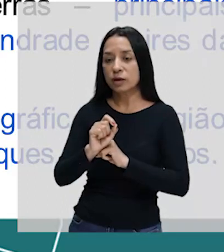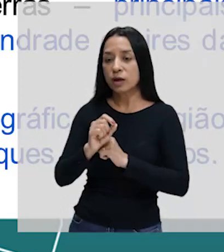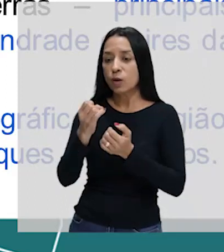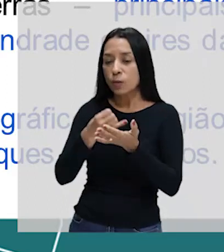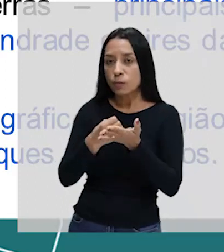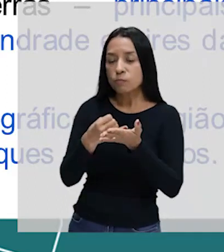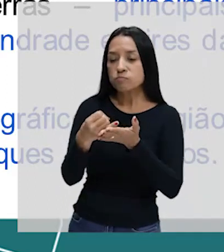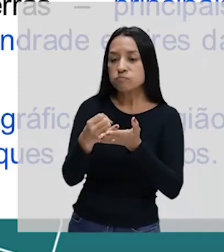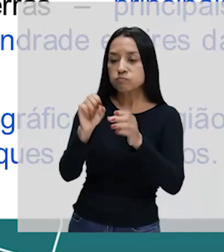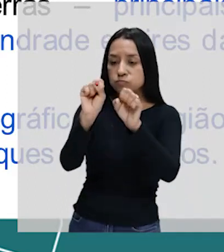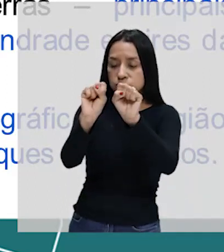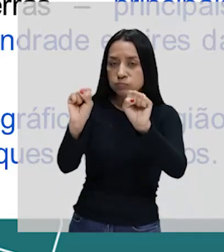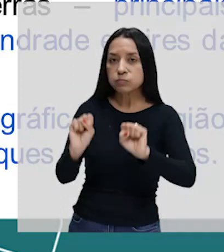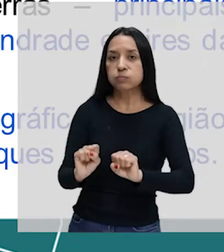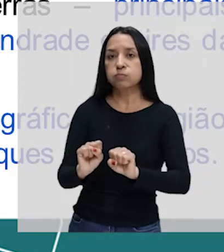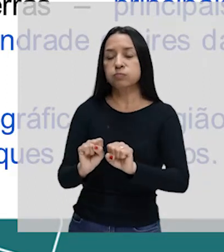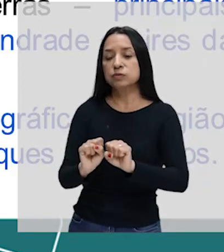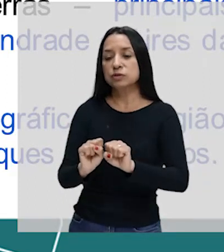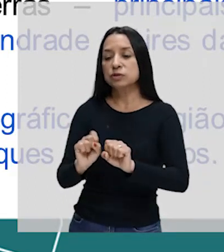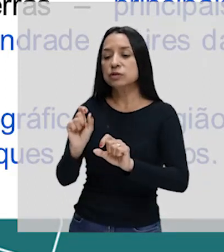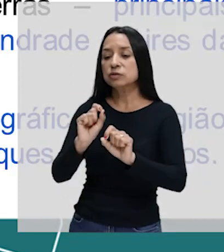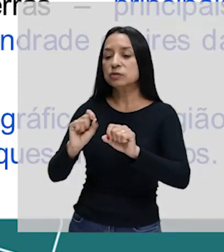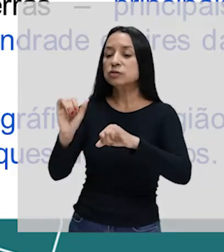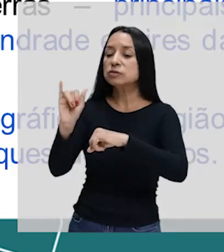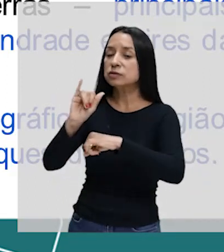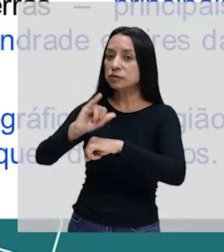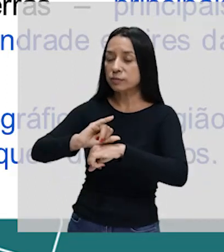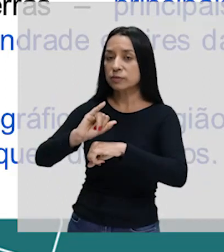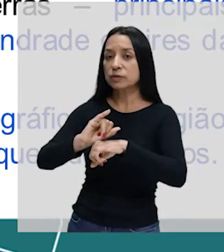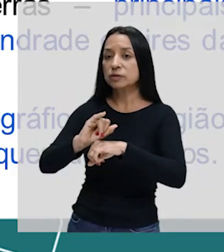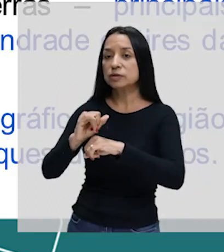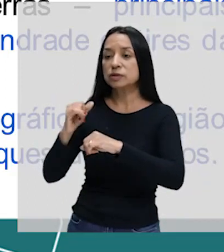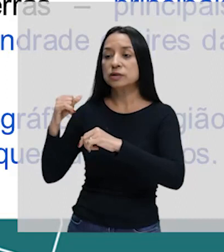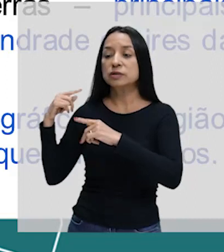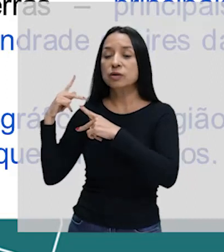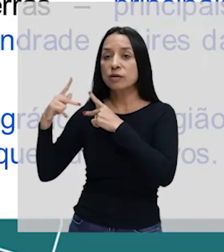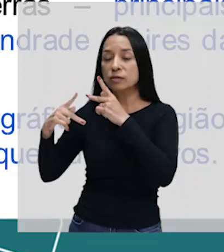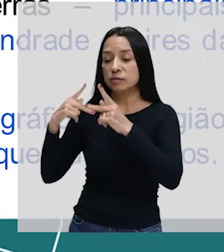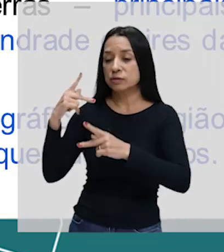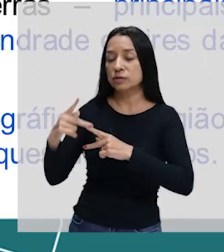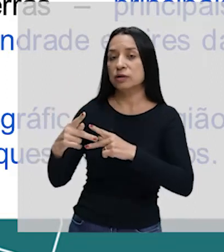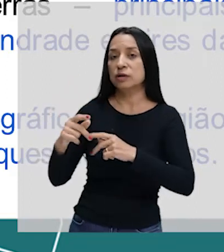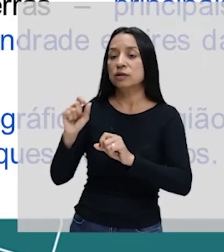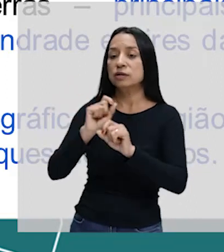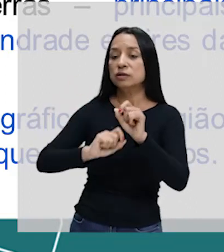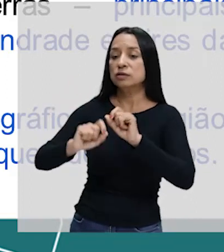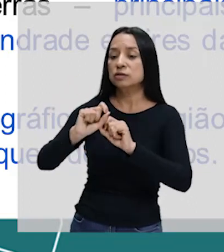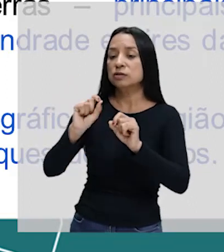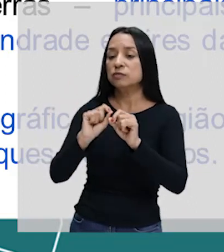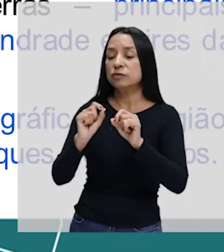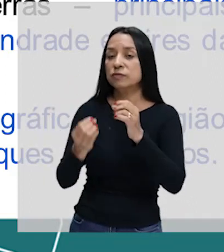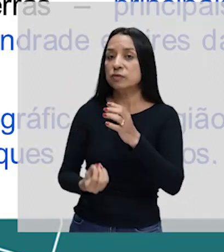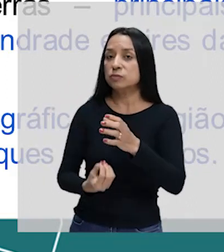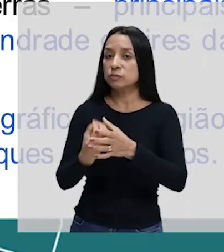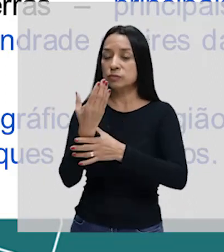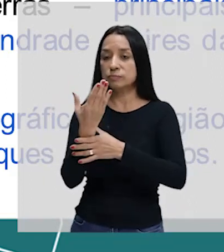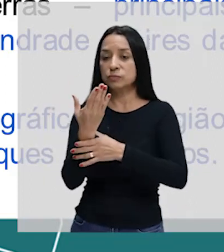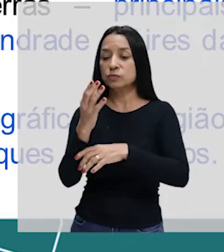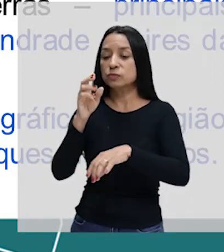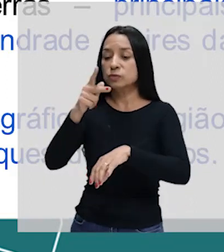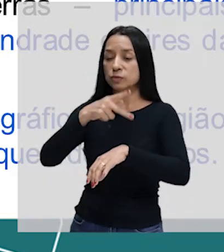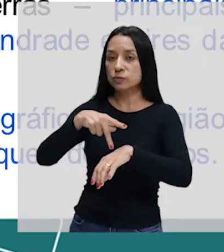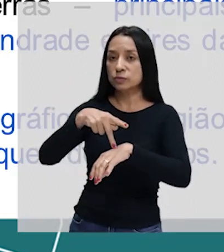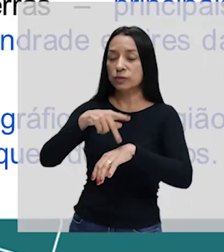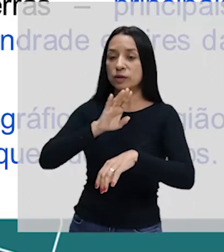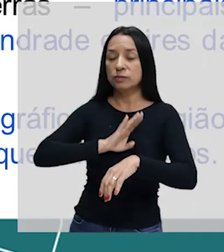capitanias hereditárias. O sistema de capitanias hereditárias, que foi implantado pelo Estado português